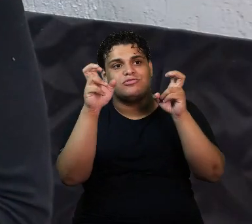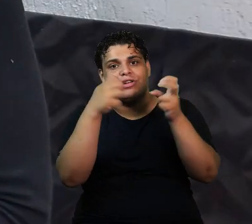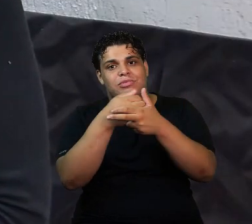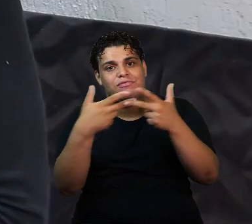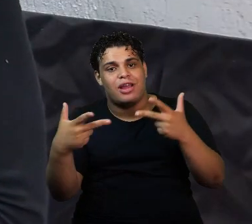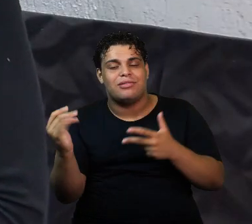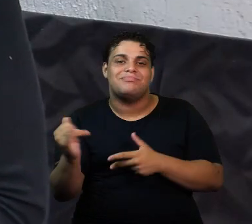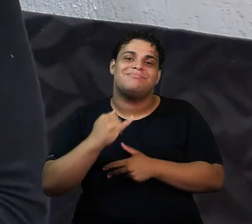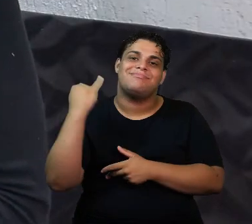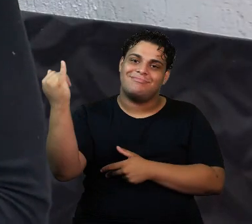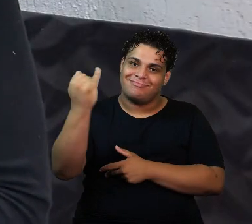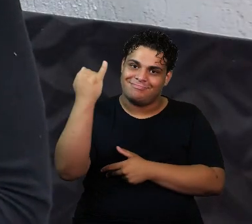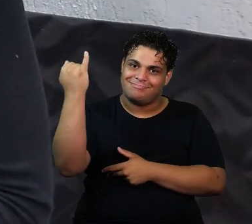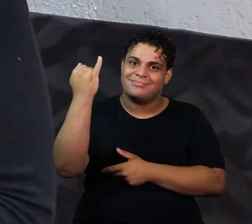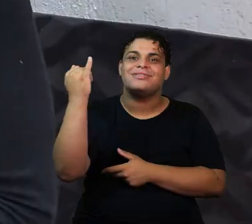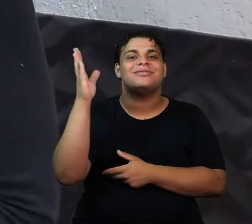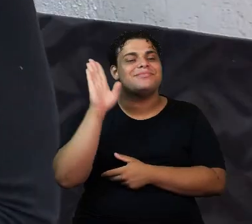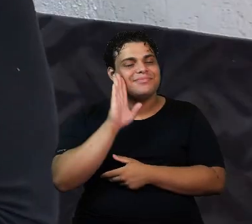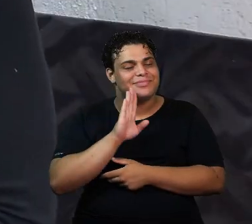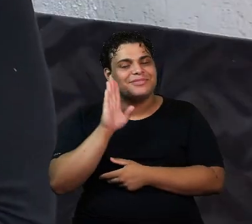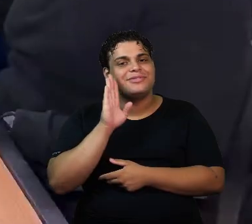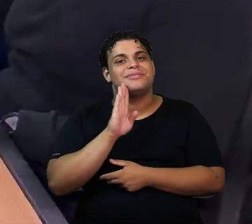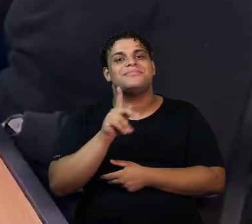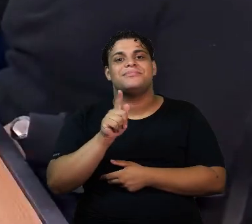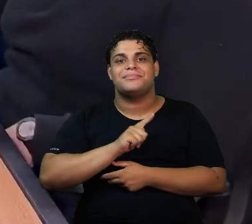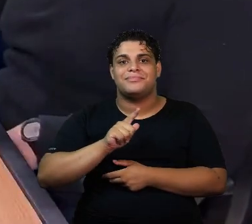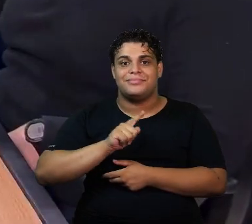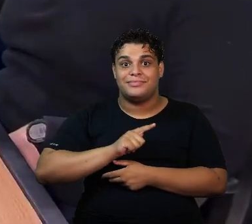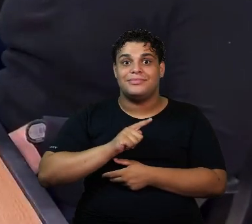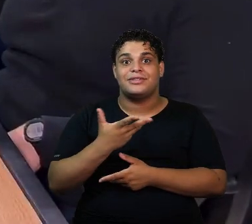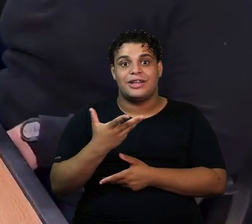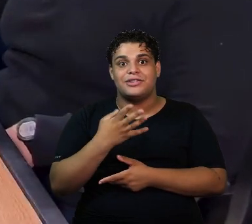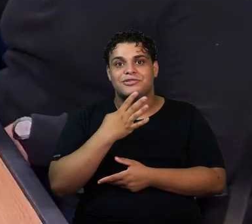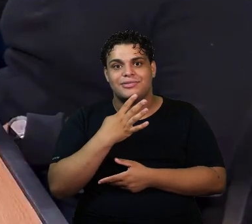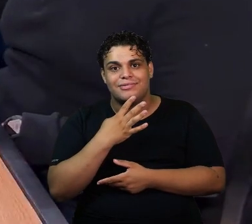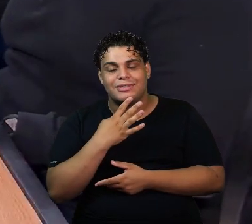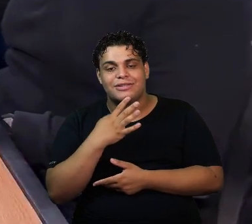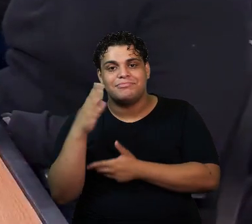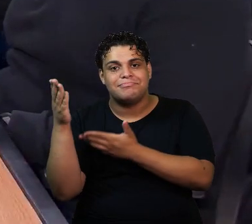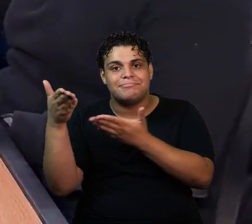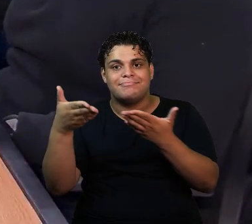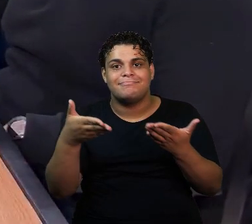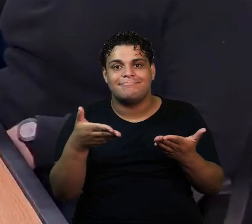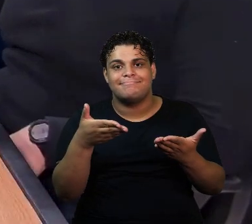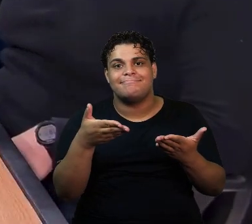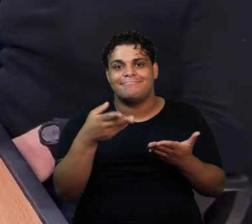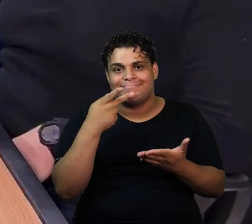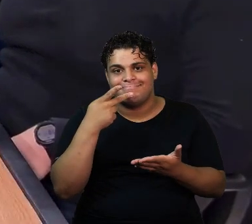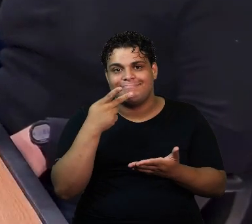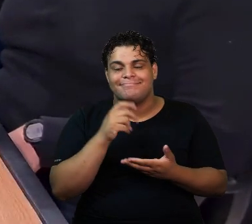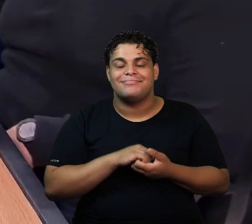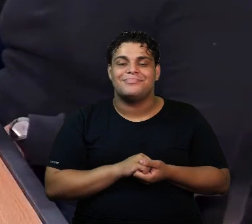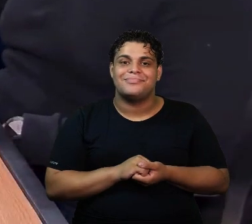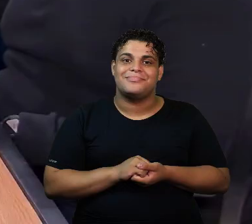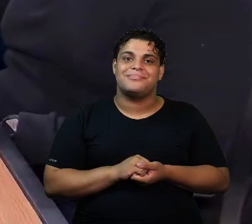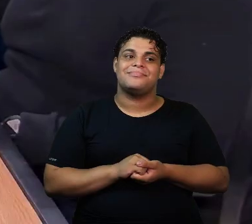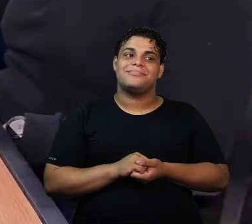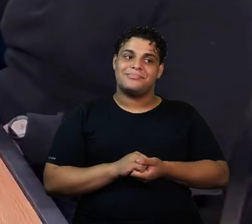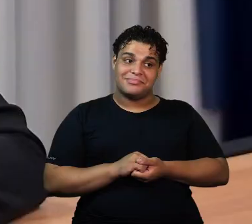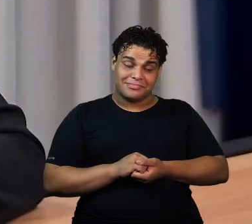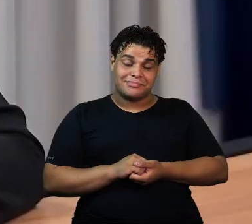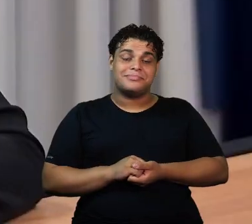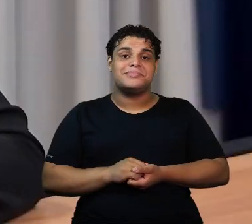muito importante. Então, foi muito legal ter essa repercussão e hoje está aqui também para falar sobre isso, né? É